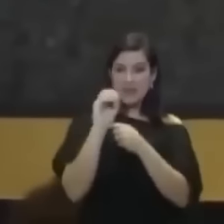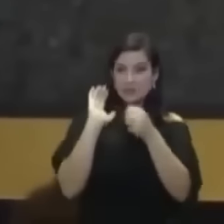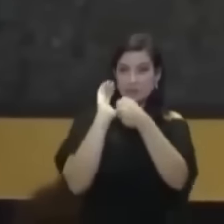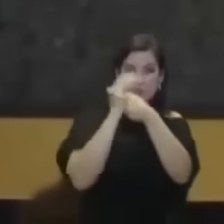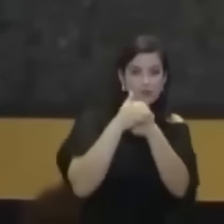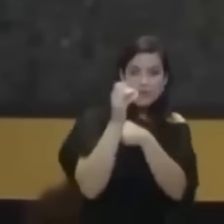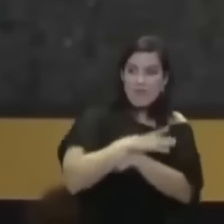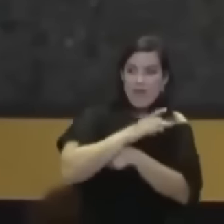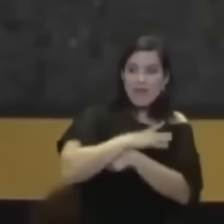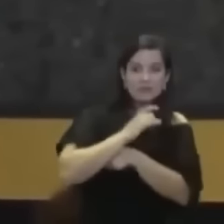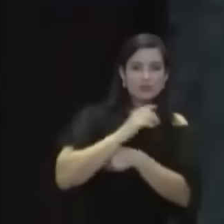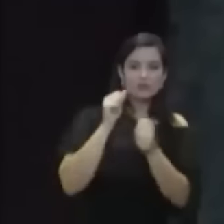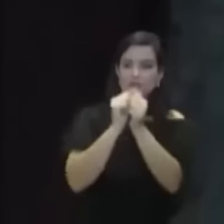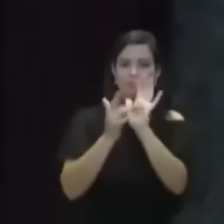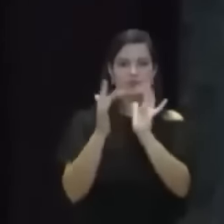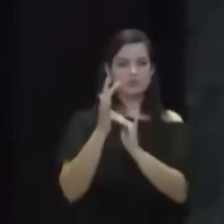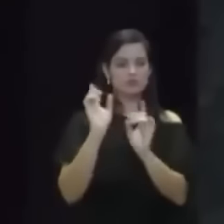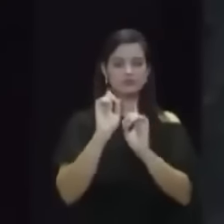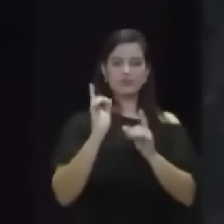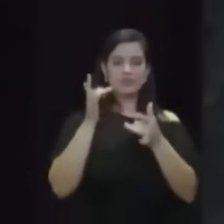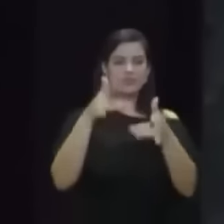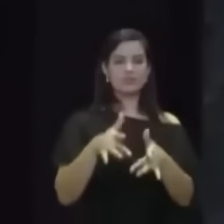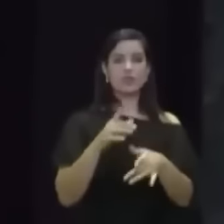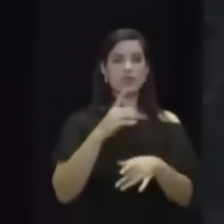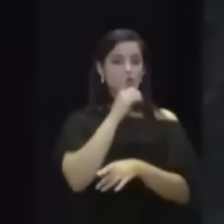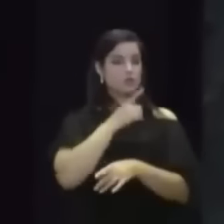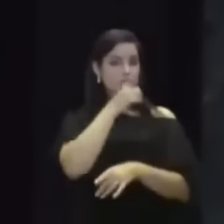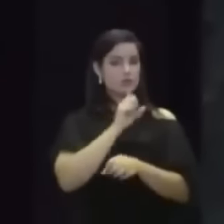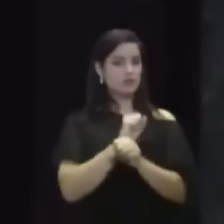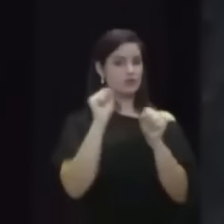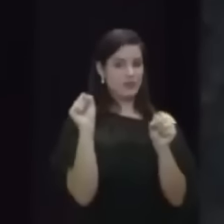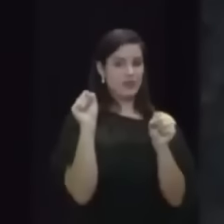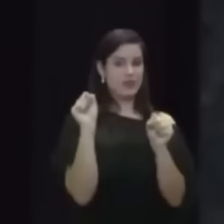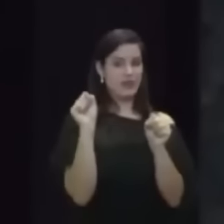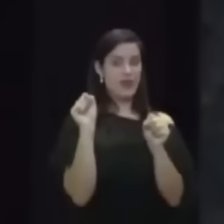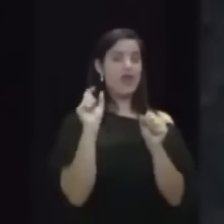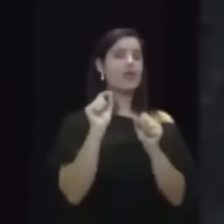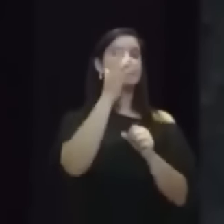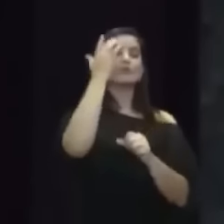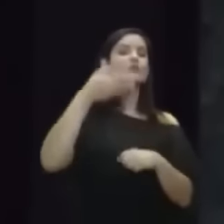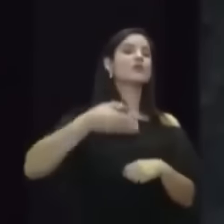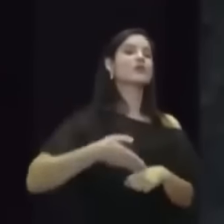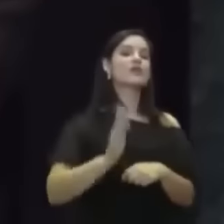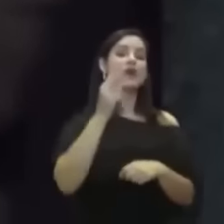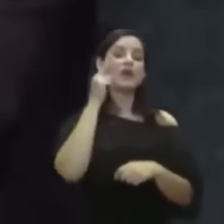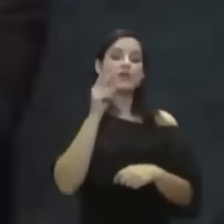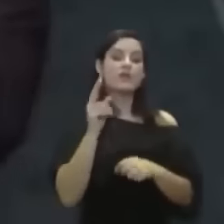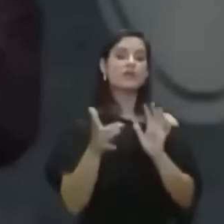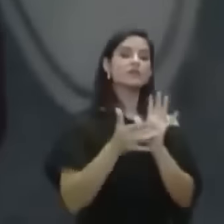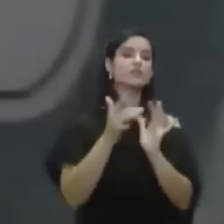judeus. Domingo de manhã, bem de madrugada, não é Pedro, são as mulheres que vão ao sepulcro. Quando chegam